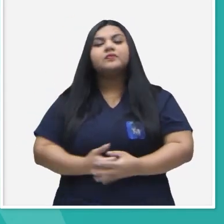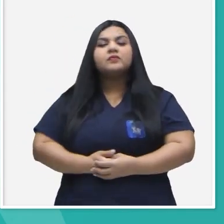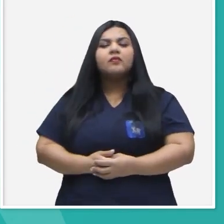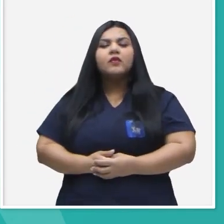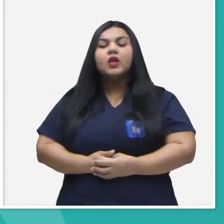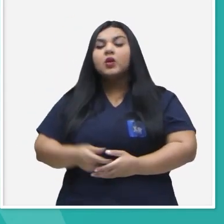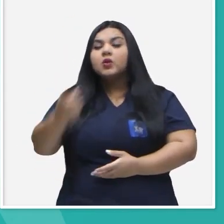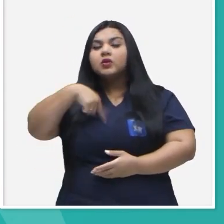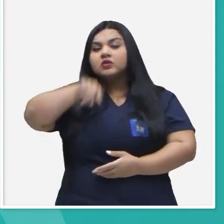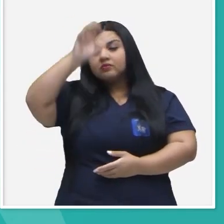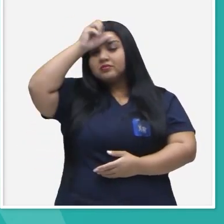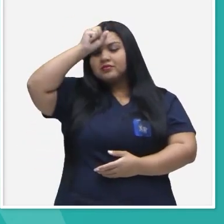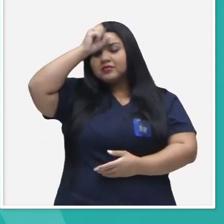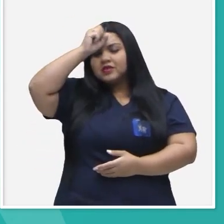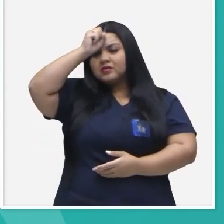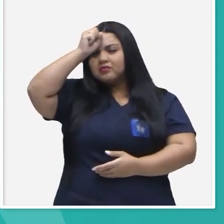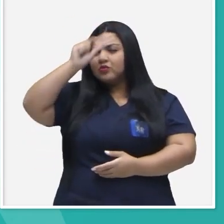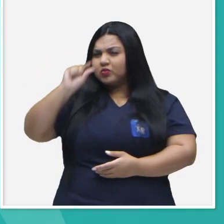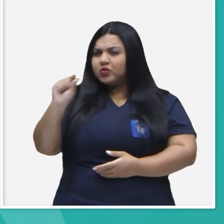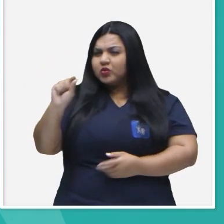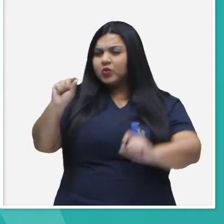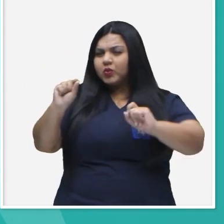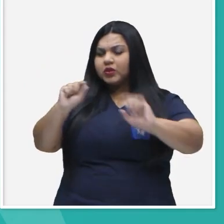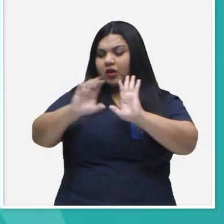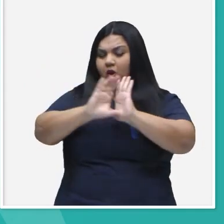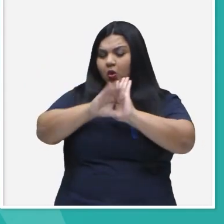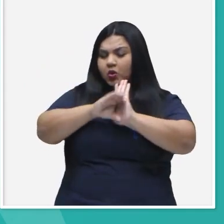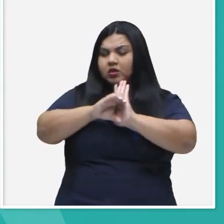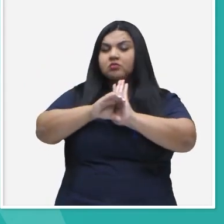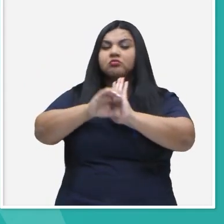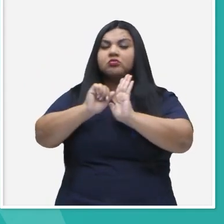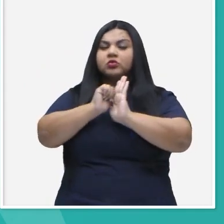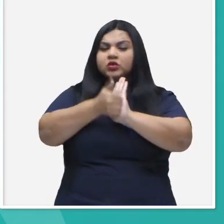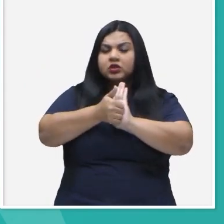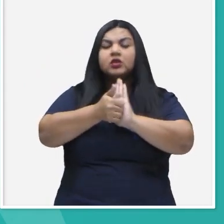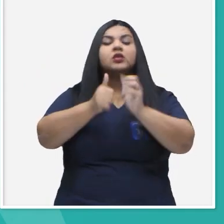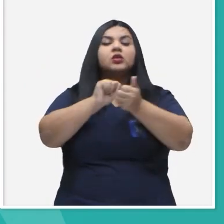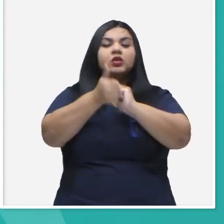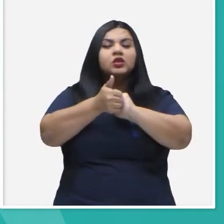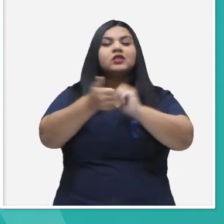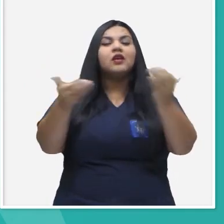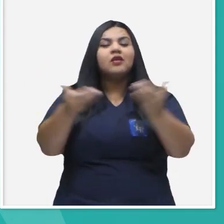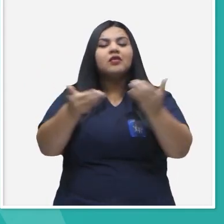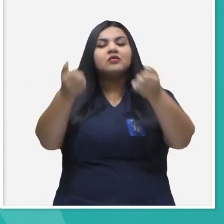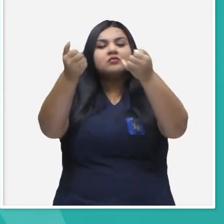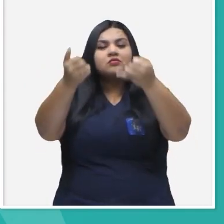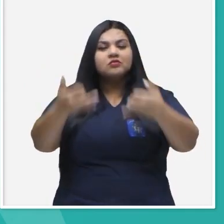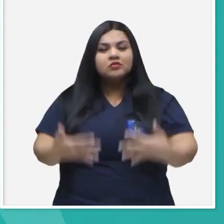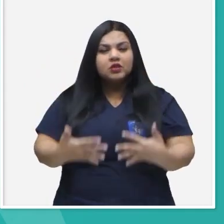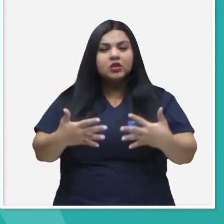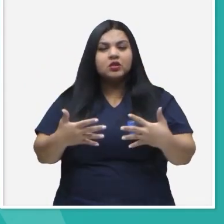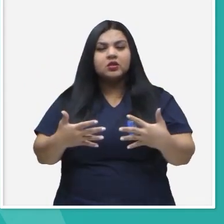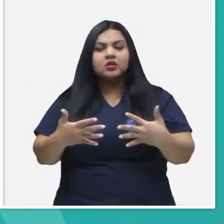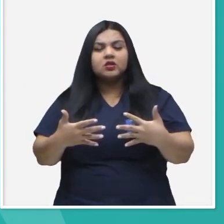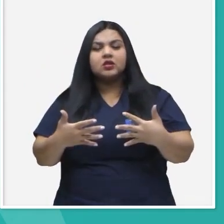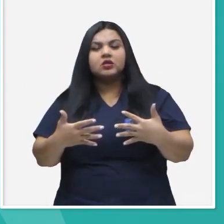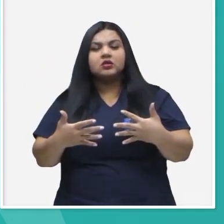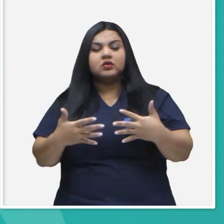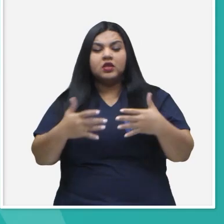gente aprendeu um pouquinho sobre o conceito de esporte, agora nós iremos falar a respeito das